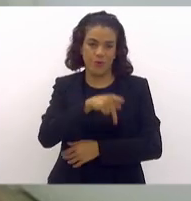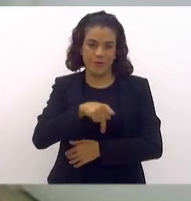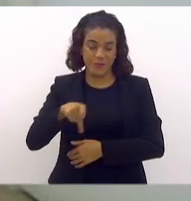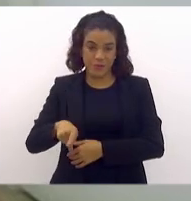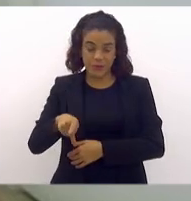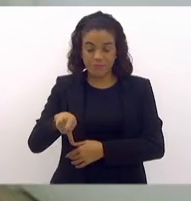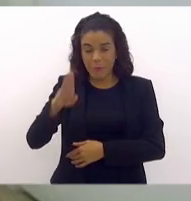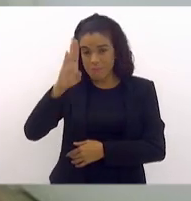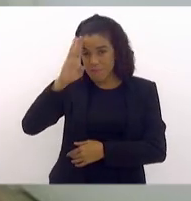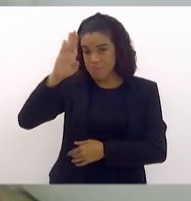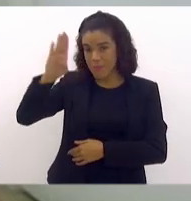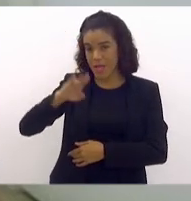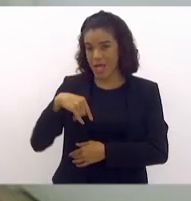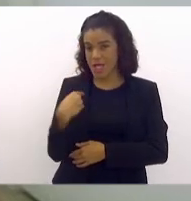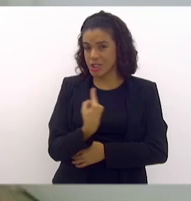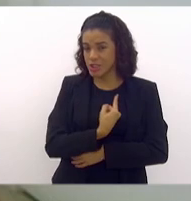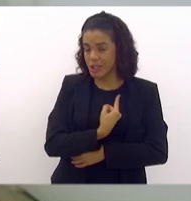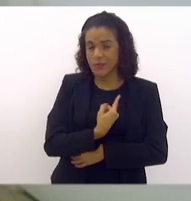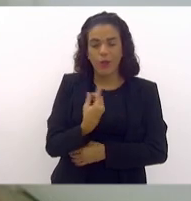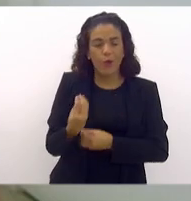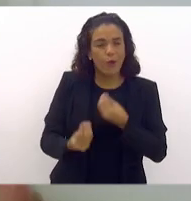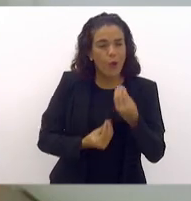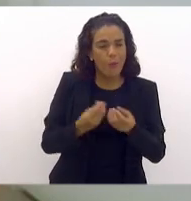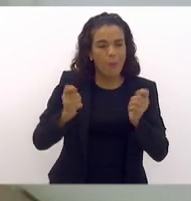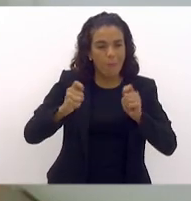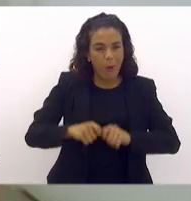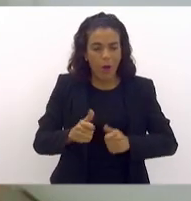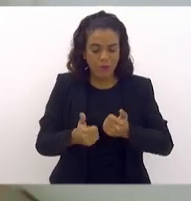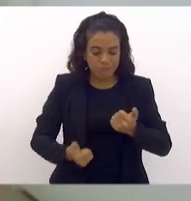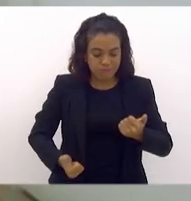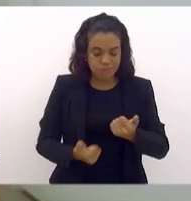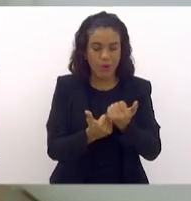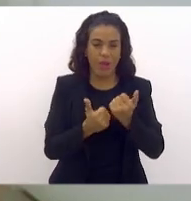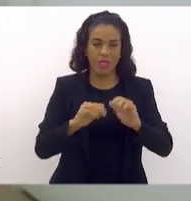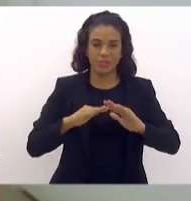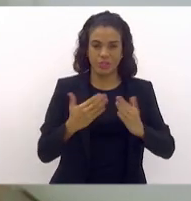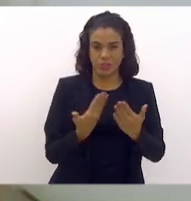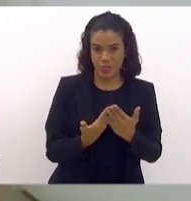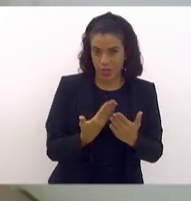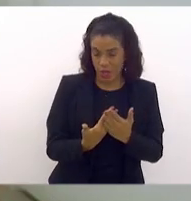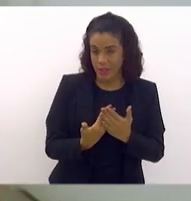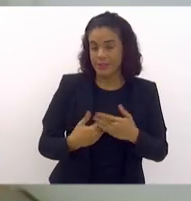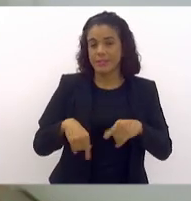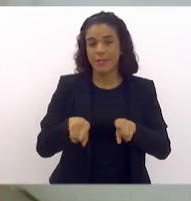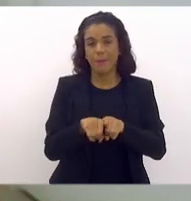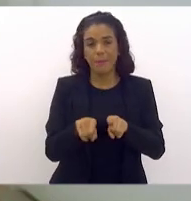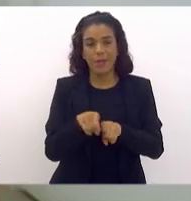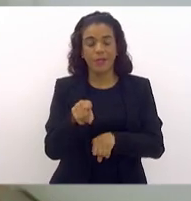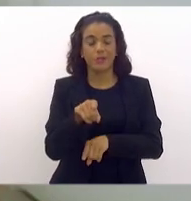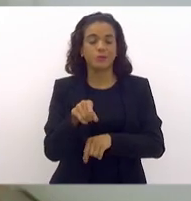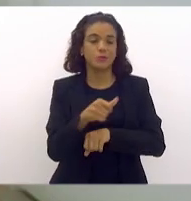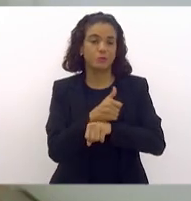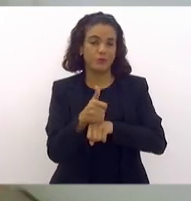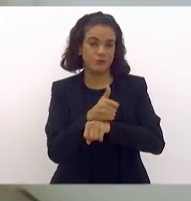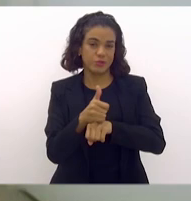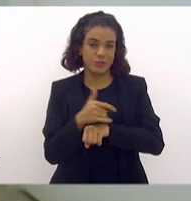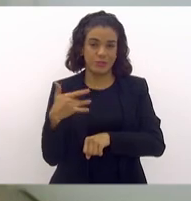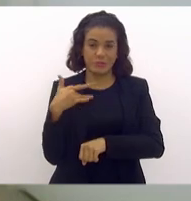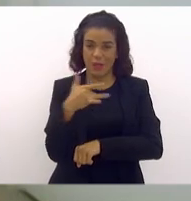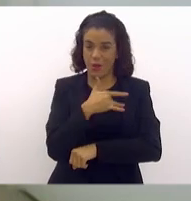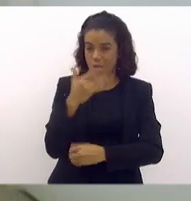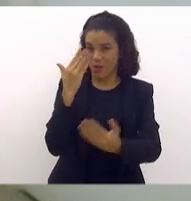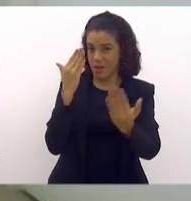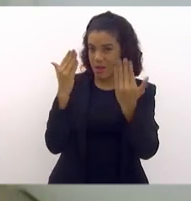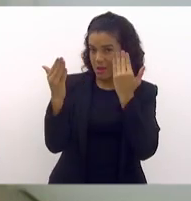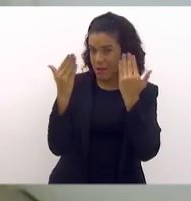gente pensar como é que a gente faz frente a isso, como é que a gente fortalece as escolas e também os profissionais de saúde mental, porque